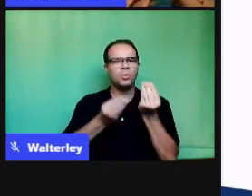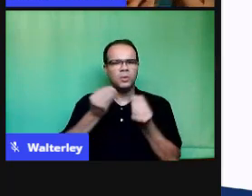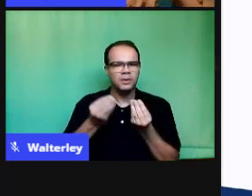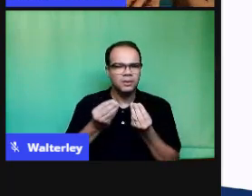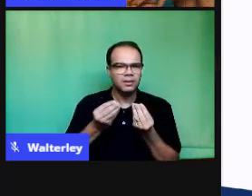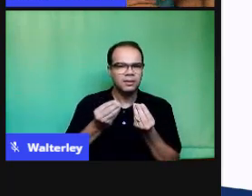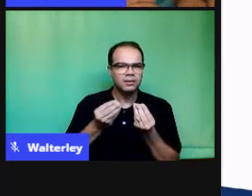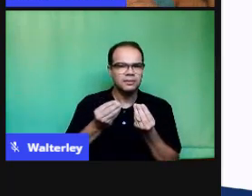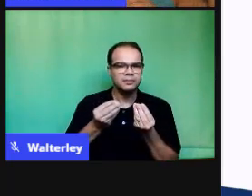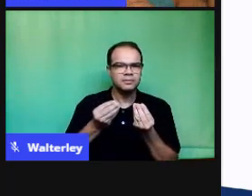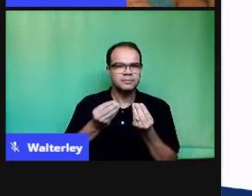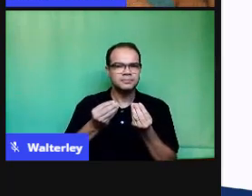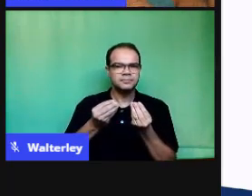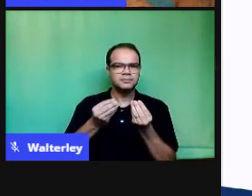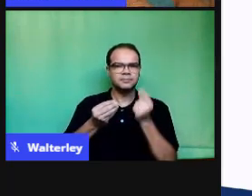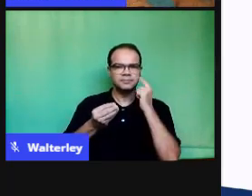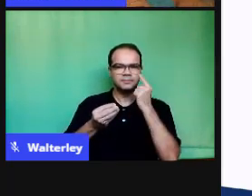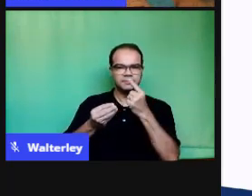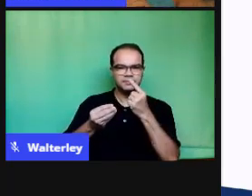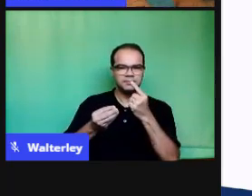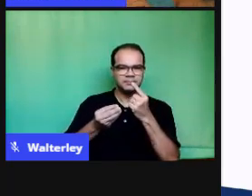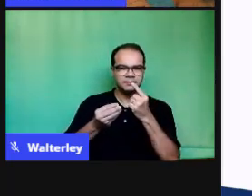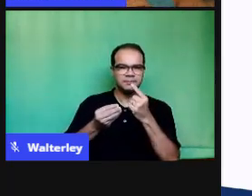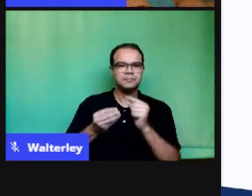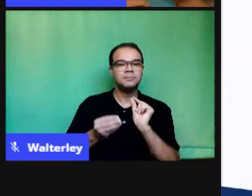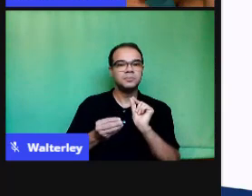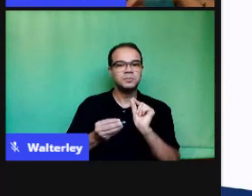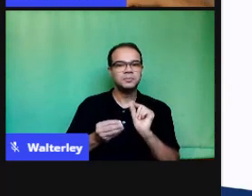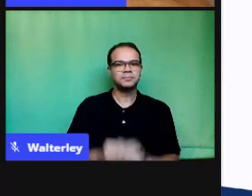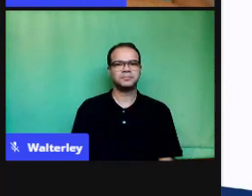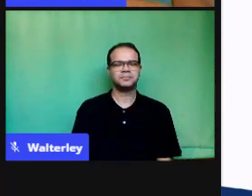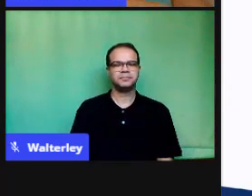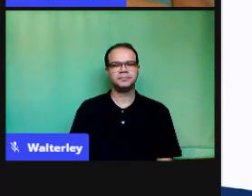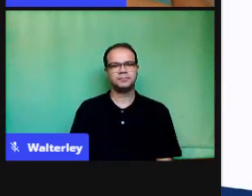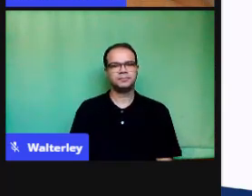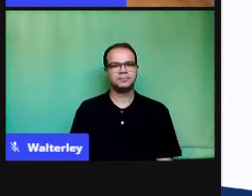e as 5 liberdades, elas são muito conhecidas, né,